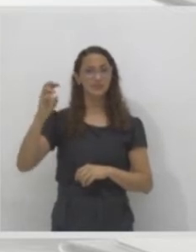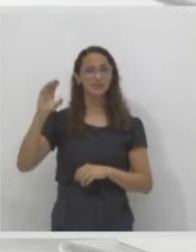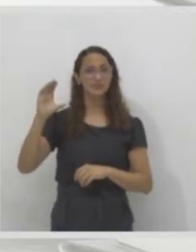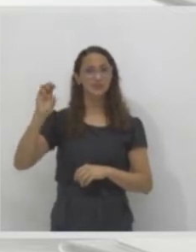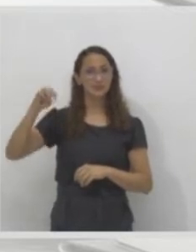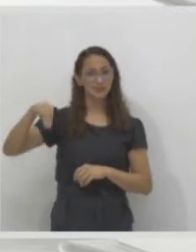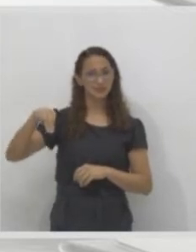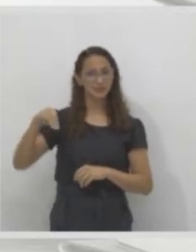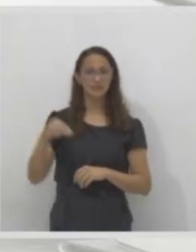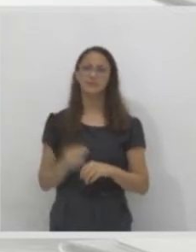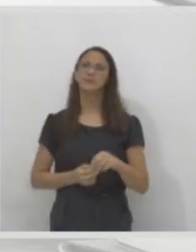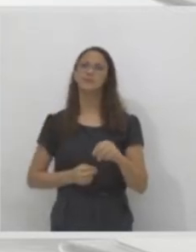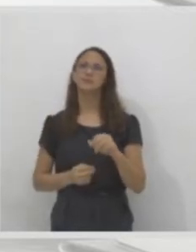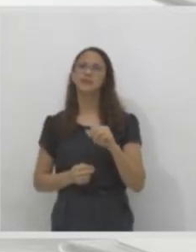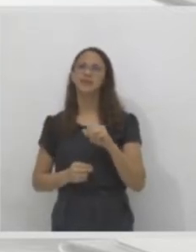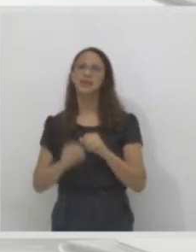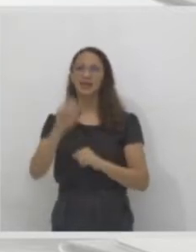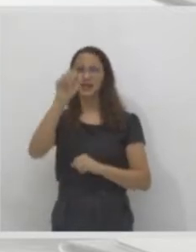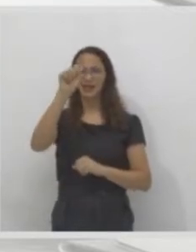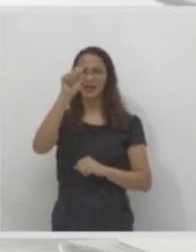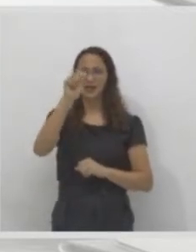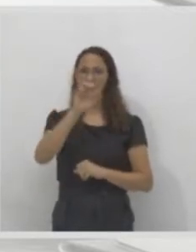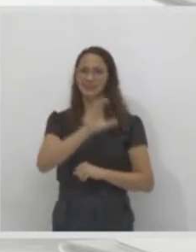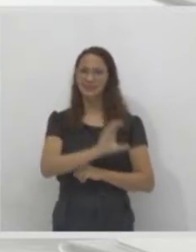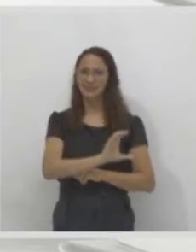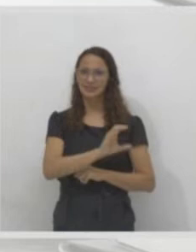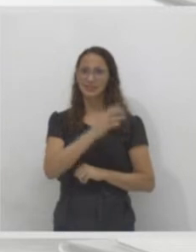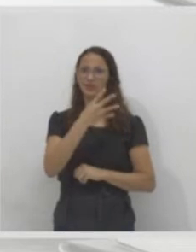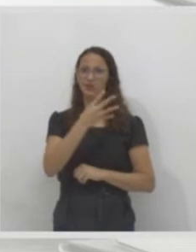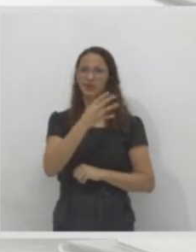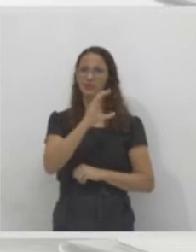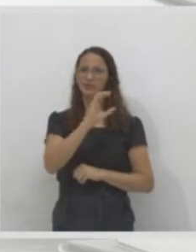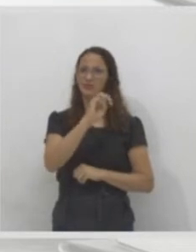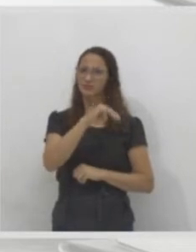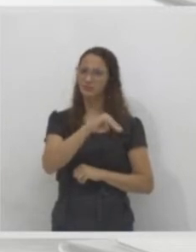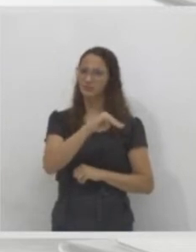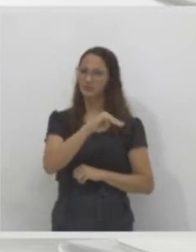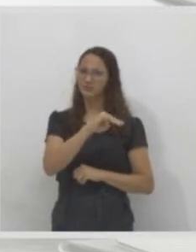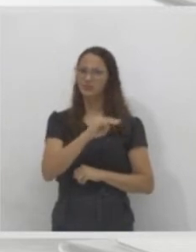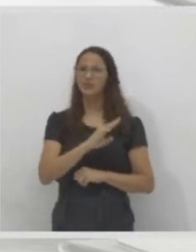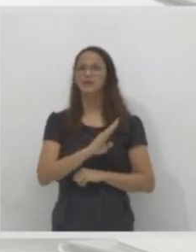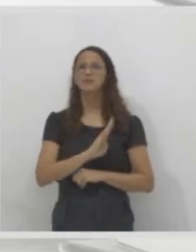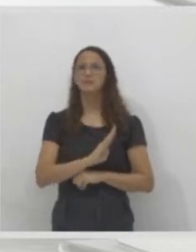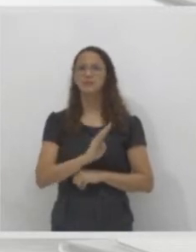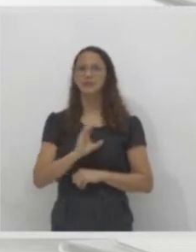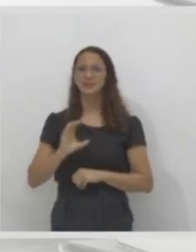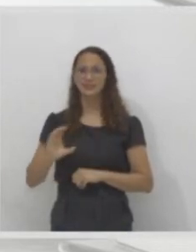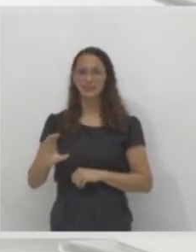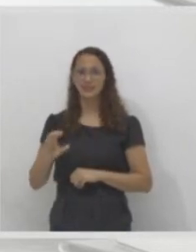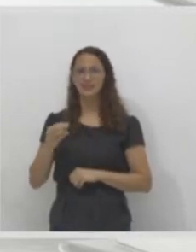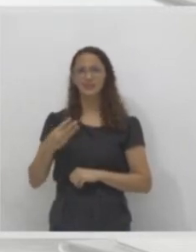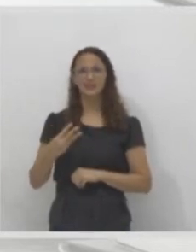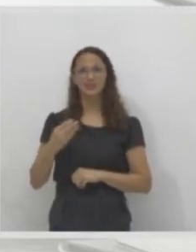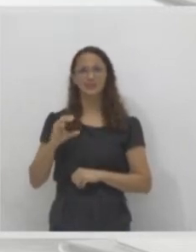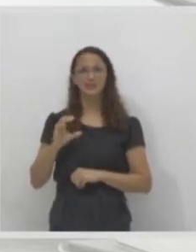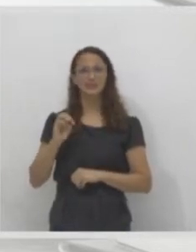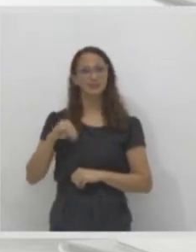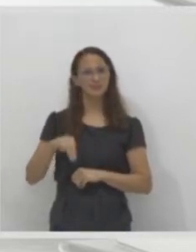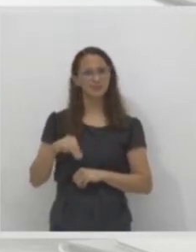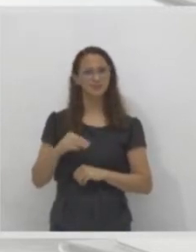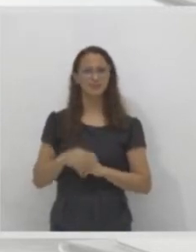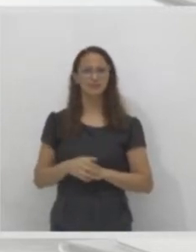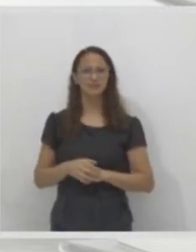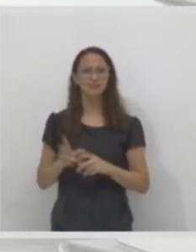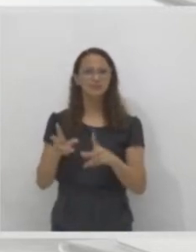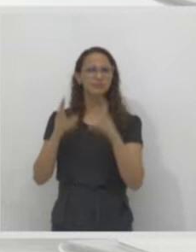AC medindo 4 centímetros e BC medindo 3 centímetros. O que você